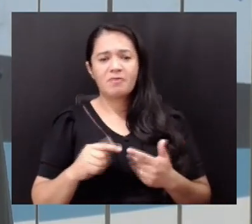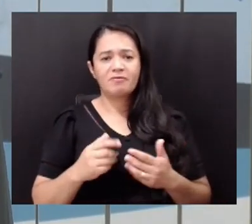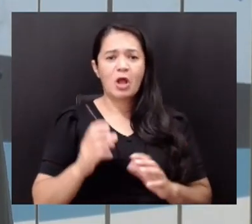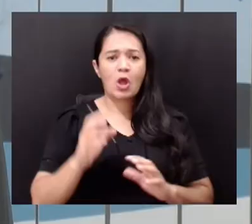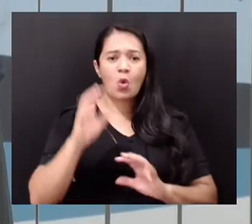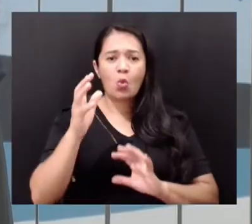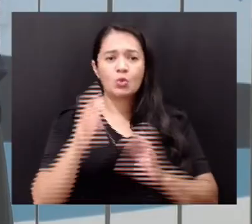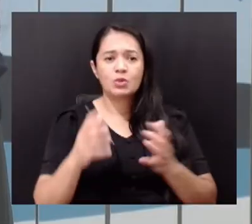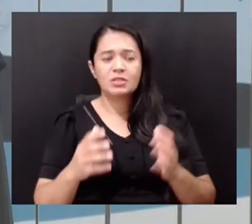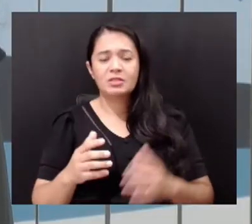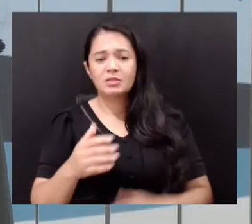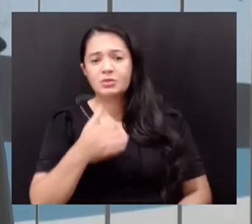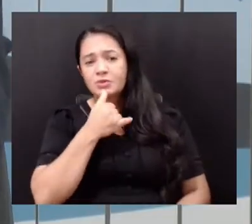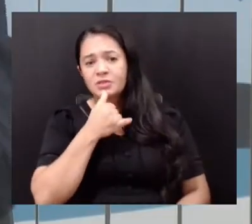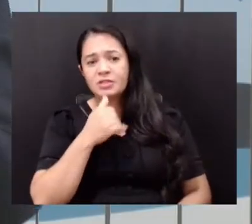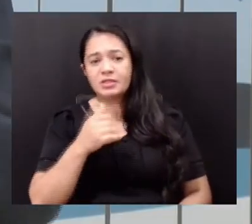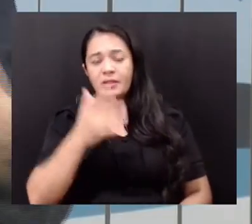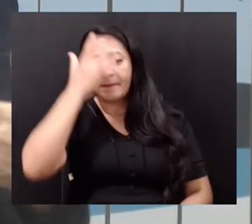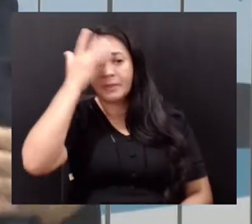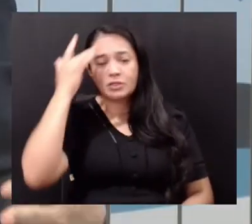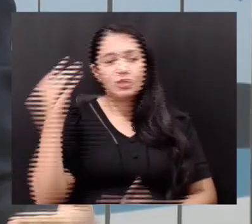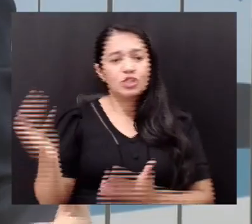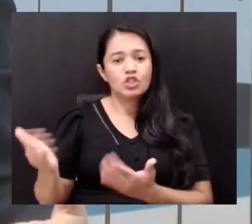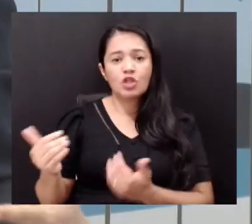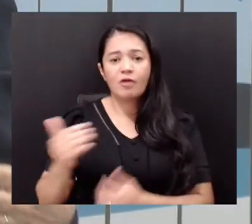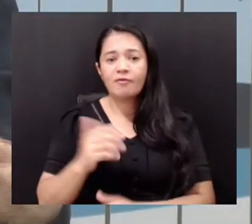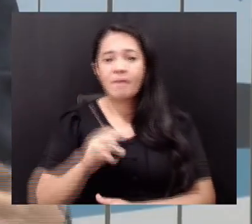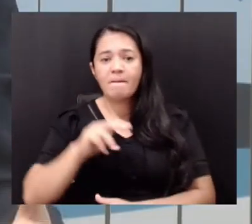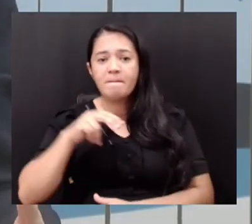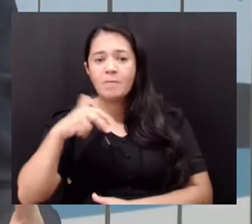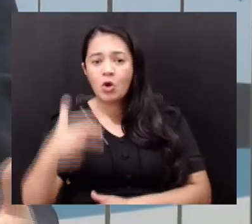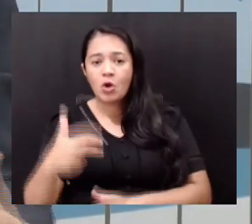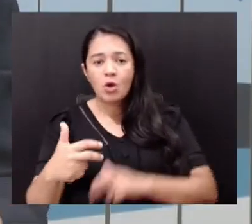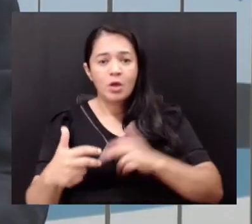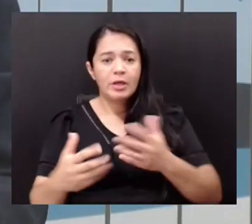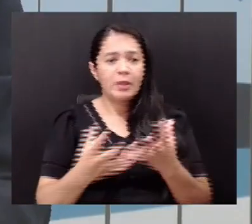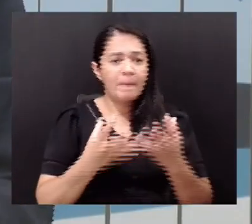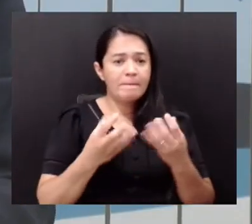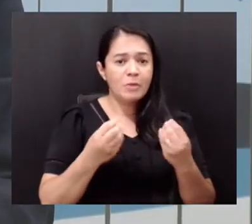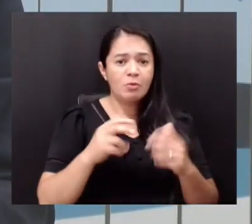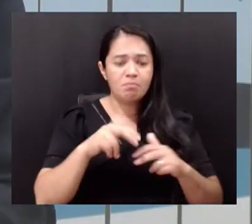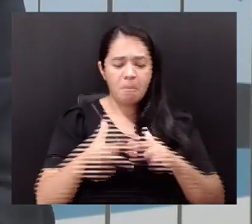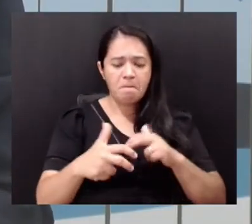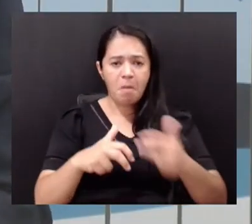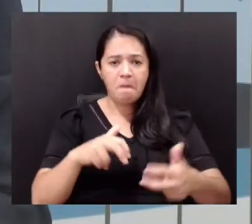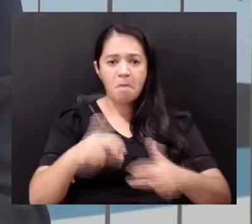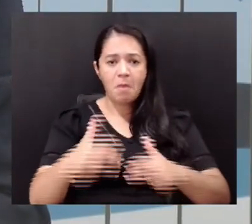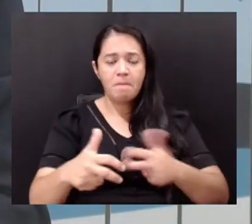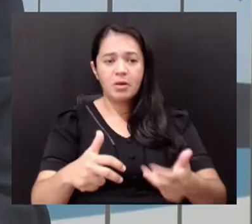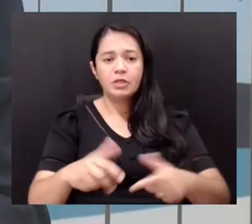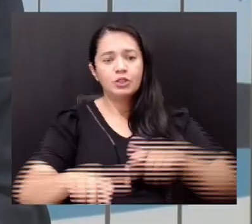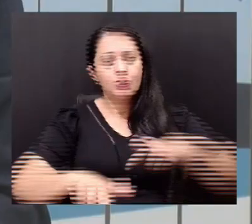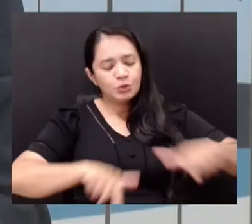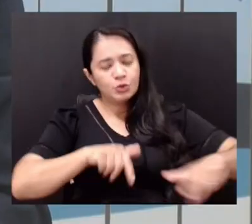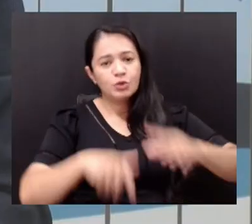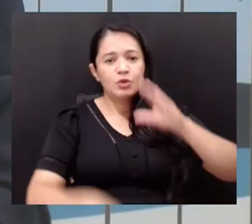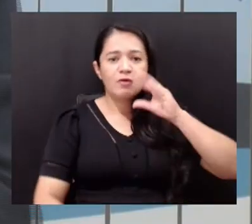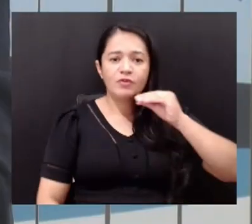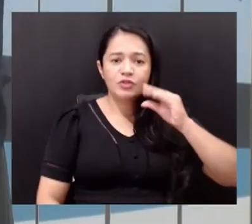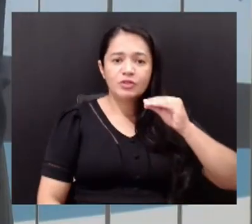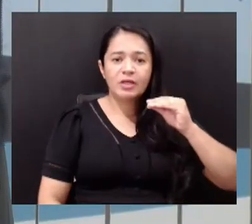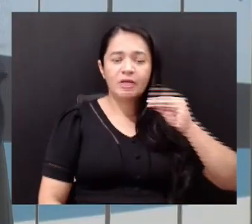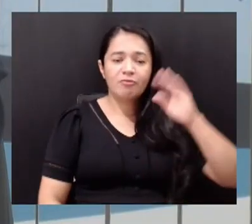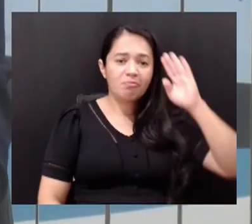novas falecendo, muitas pessoas morrendo na sequência, e os trabalhadores foram alvo disso tudo.